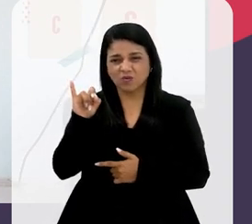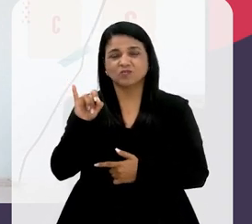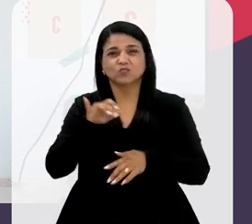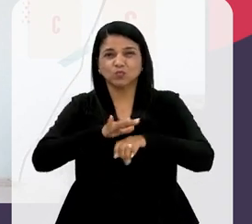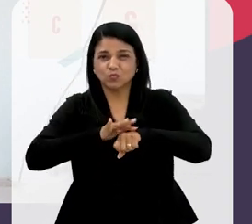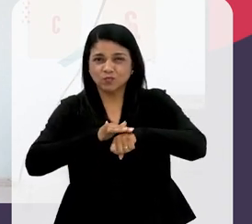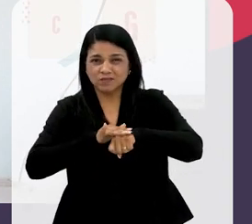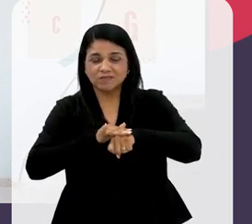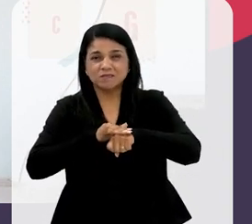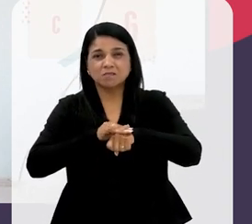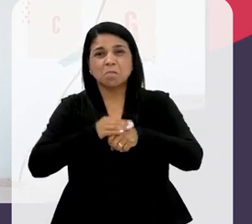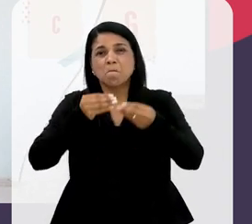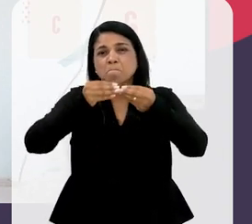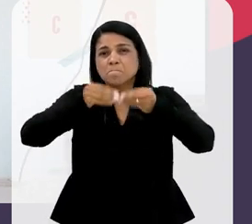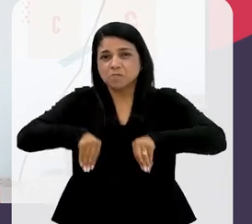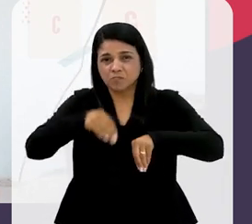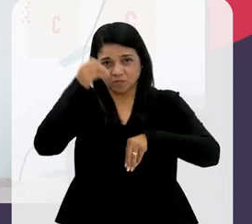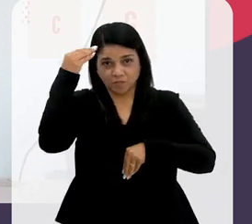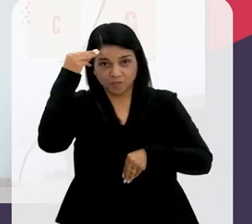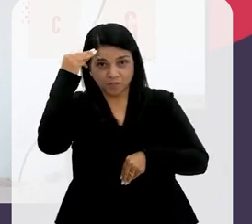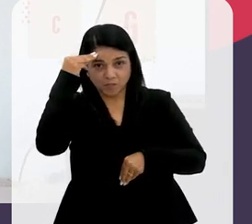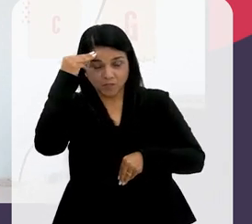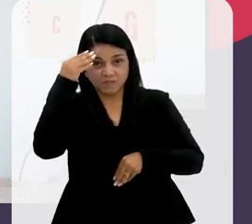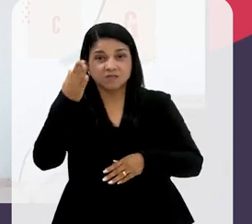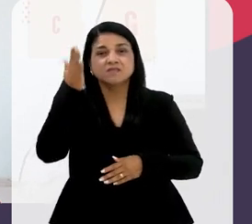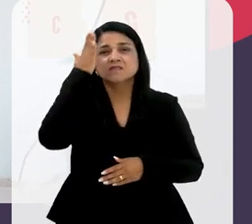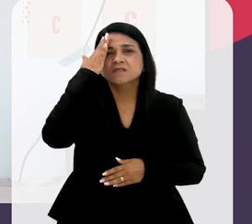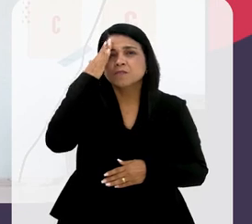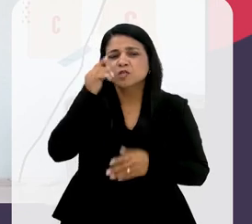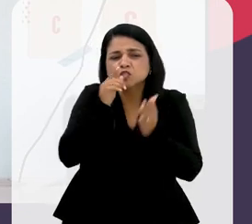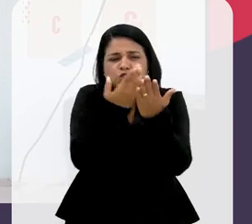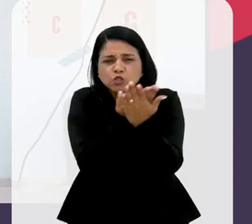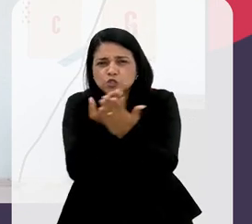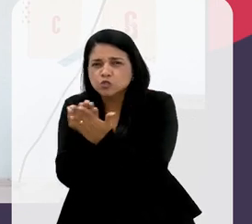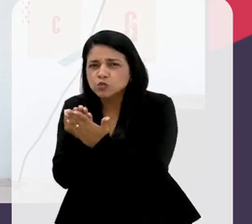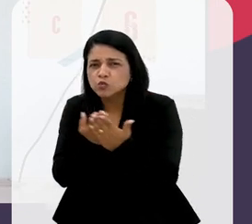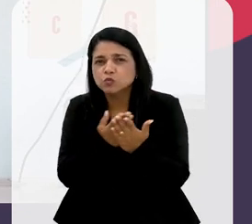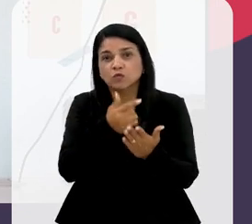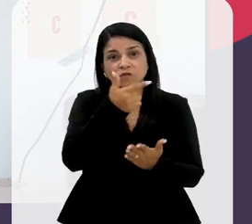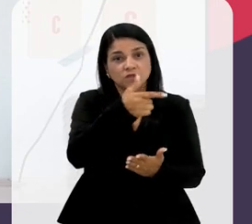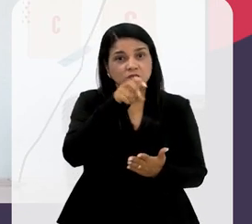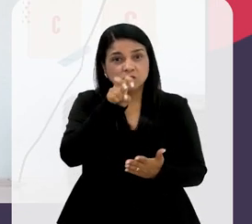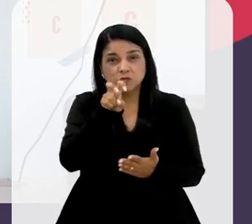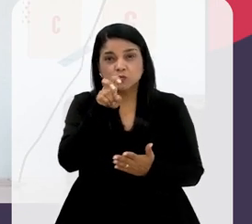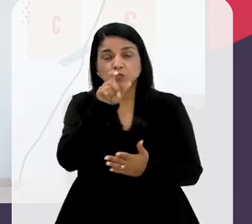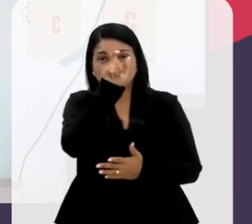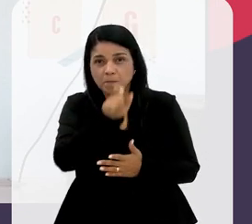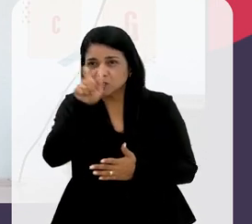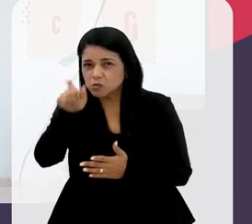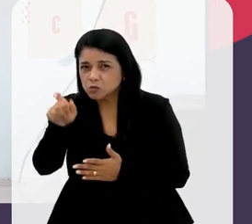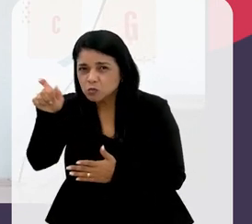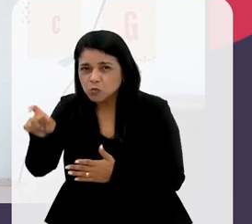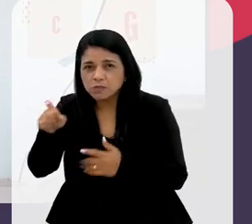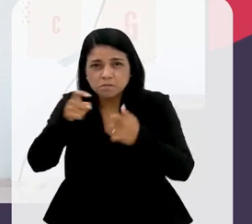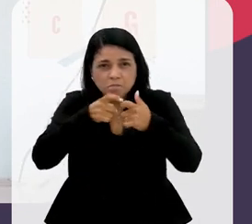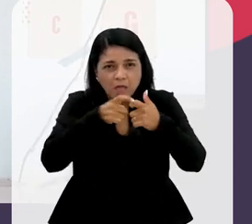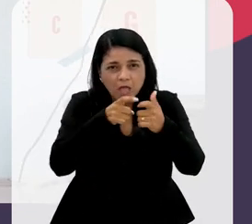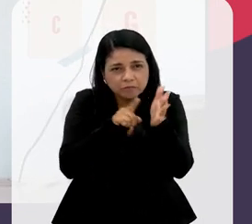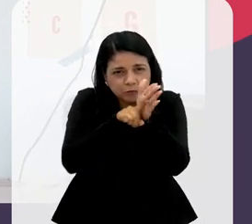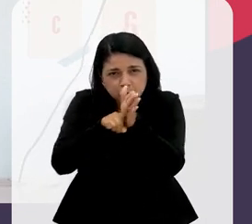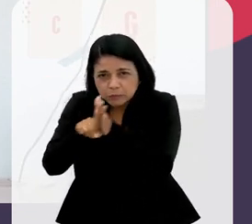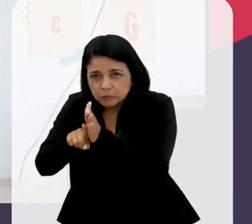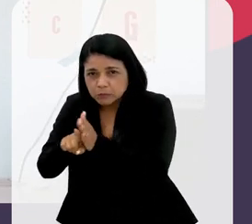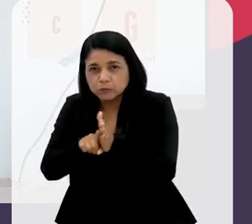e, posteriormente, ao prejuízo de memória. Vamos saber um pouco mais desse estudo que reuniu 25 pesquisadores e já